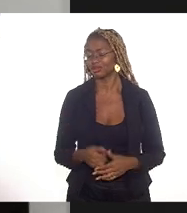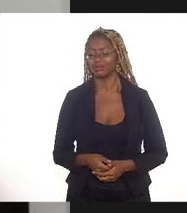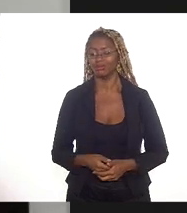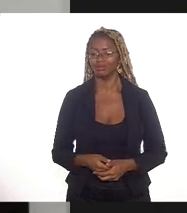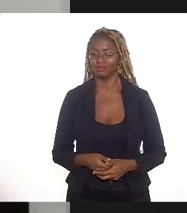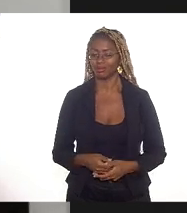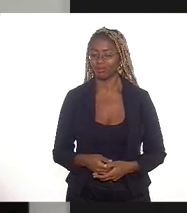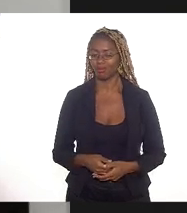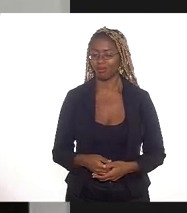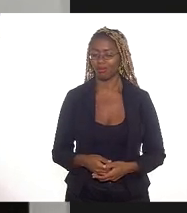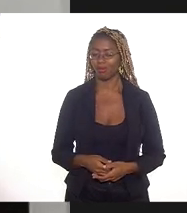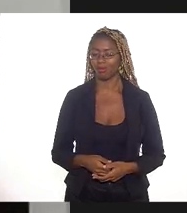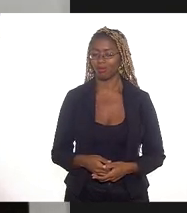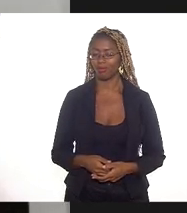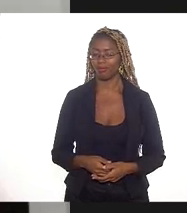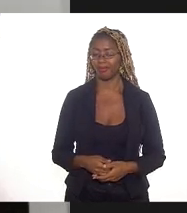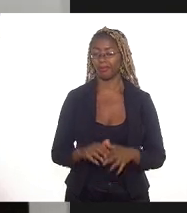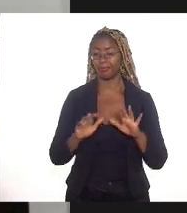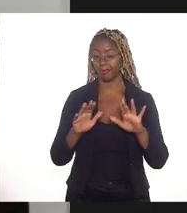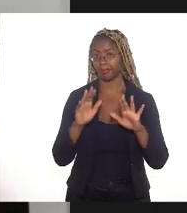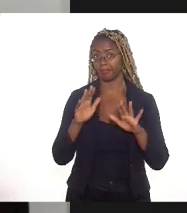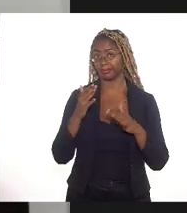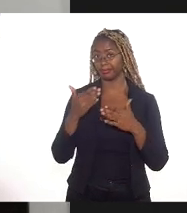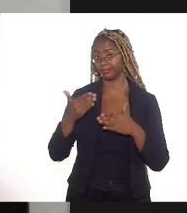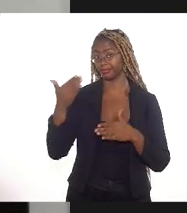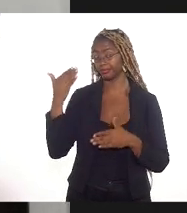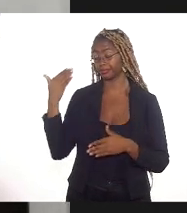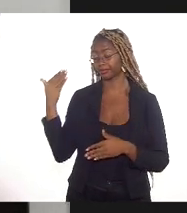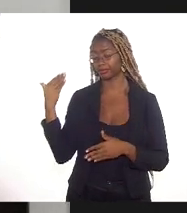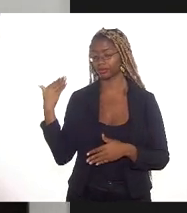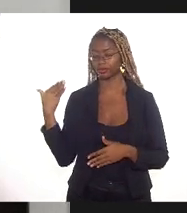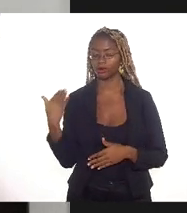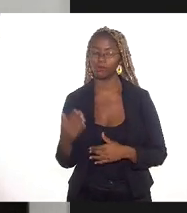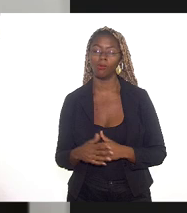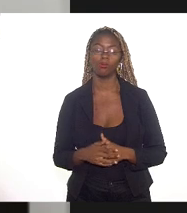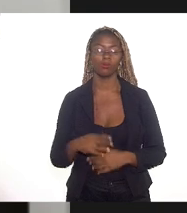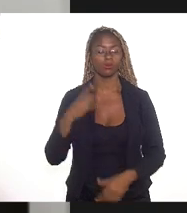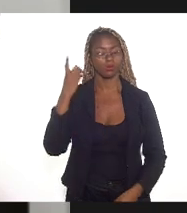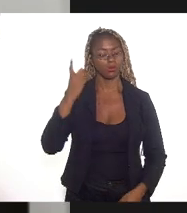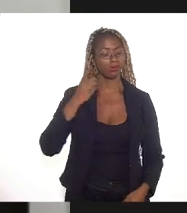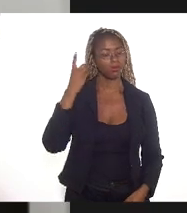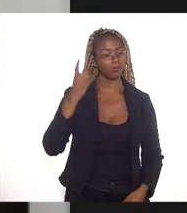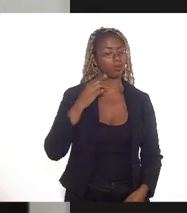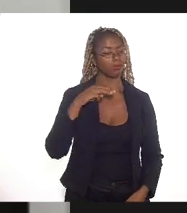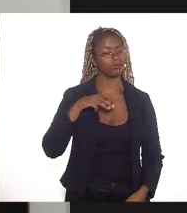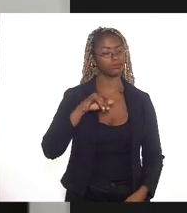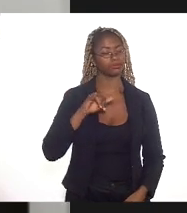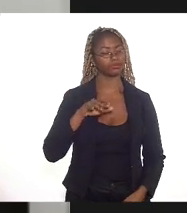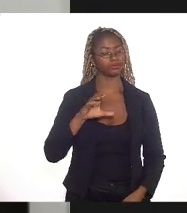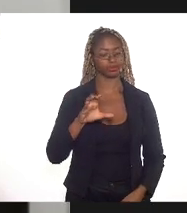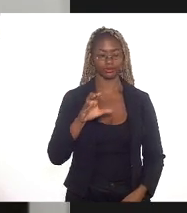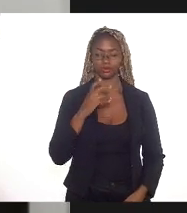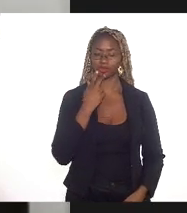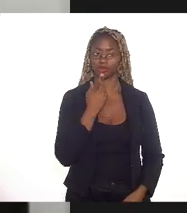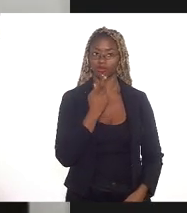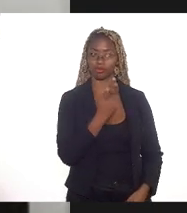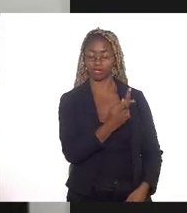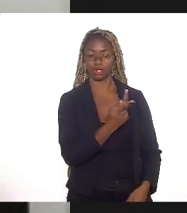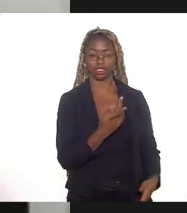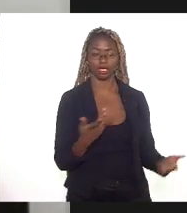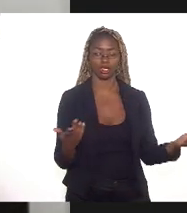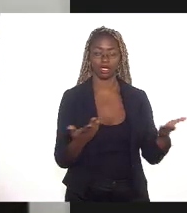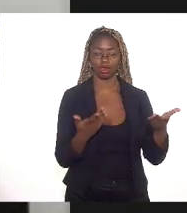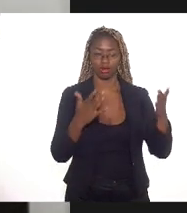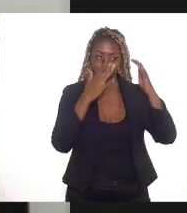E, na ocasião, o deputado Carlos Mink, a quem me dirijo nesse momento, até com